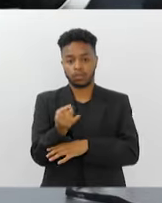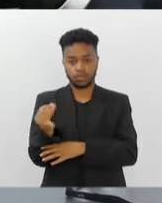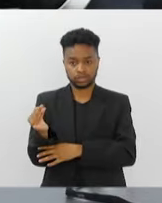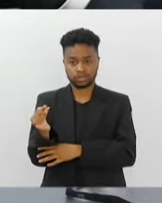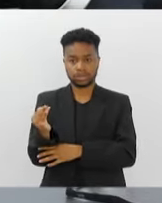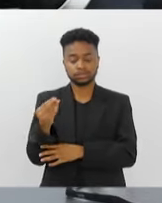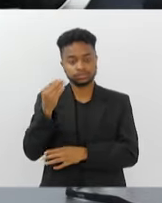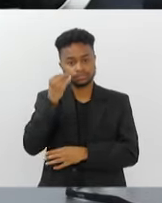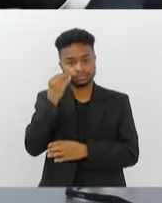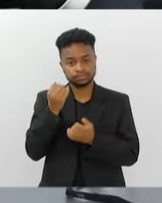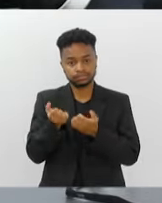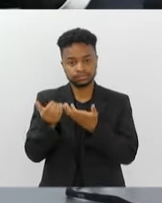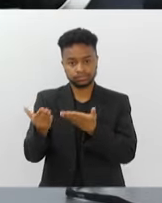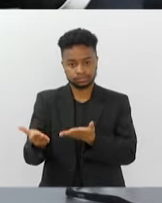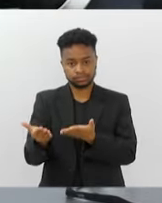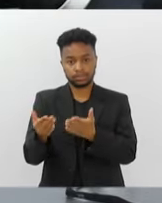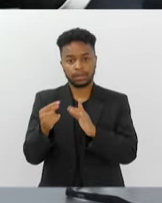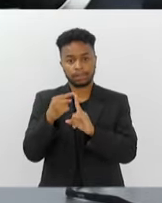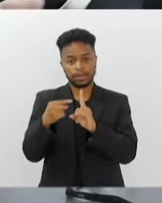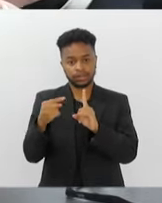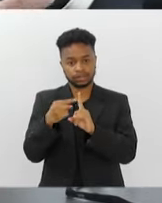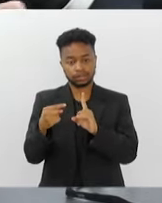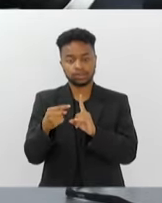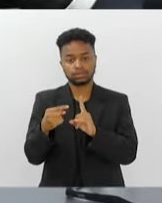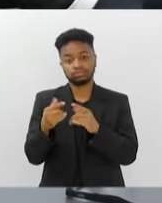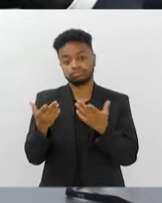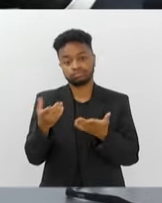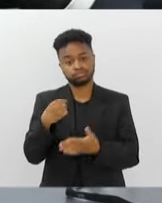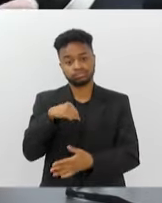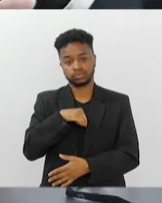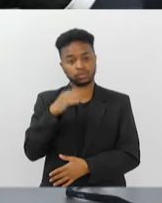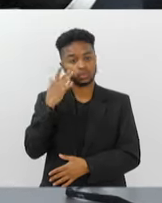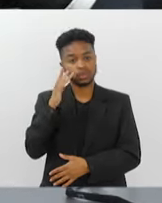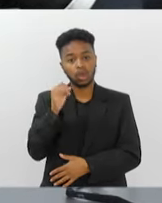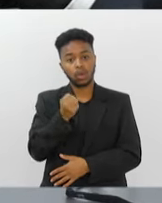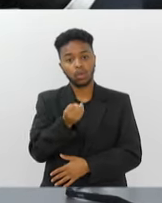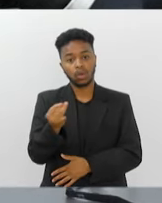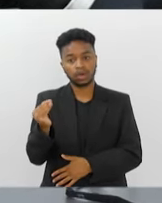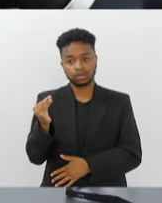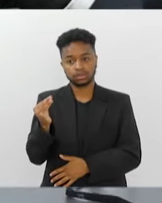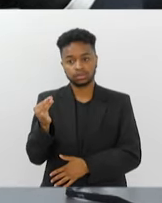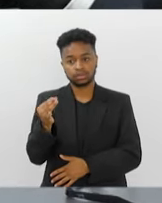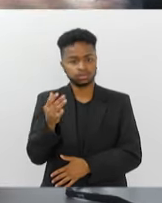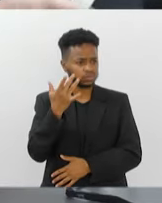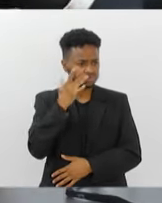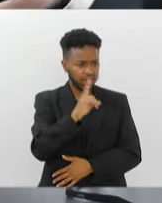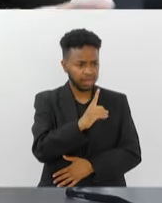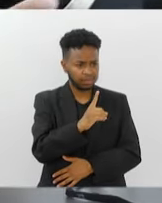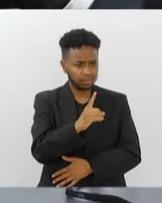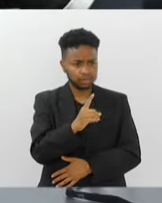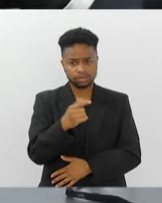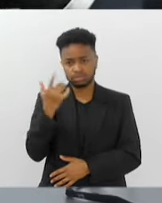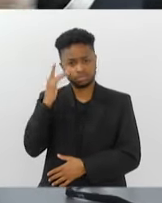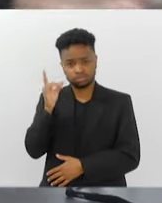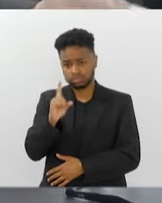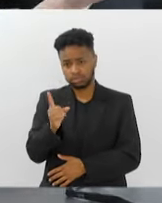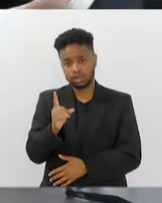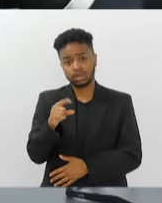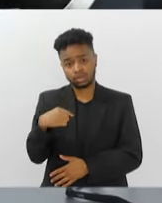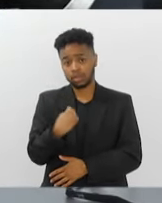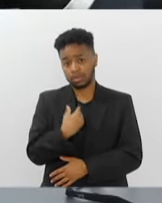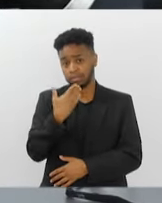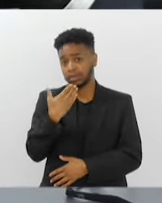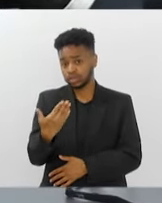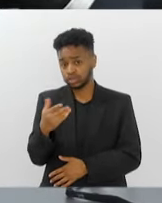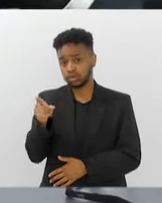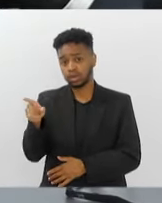atender a este público que a gente não sabe qual é a quantidade Ah o senhor não sabe não a gente refez o requerimento e pediu a eles